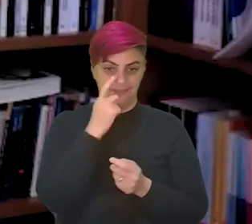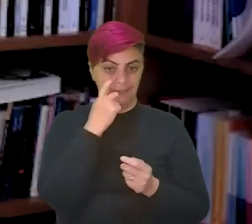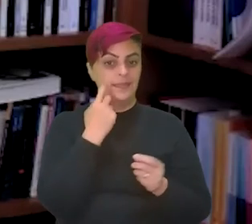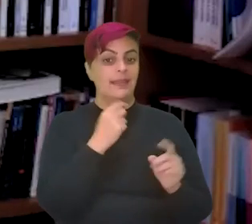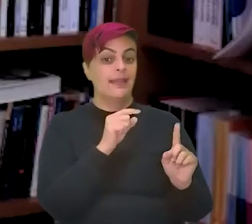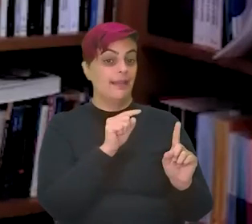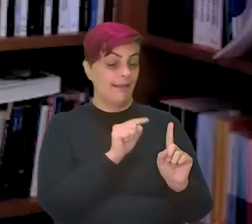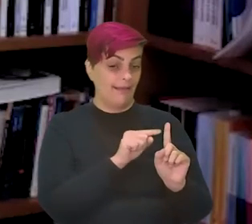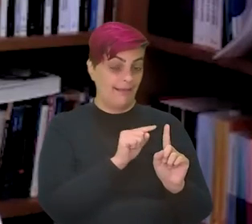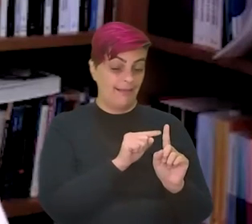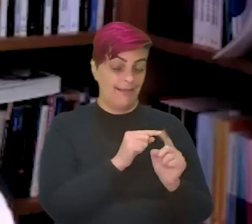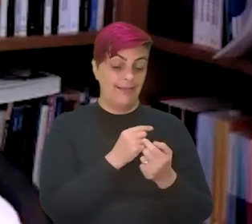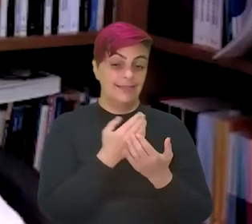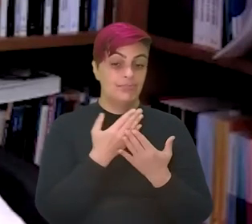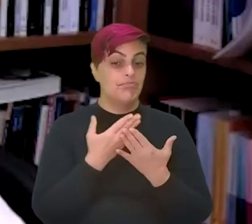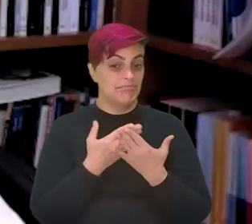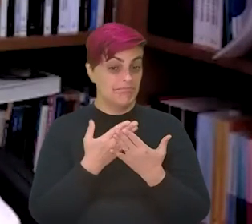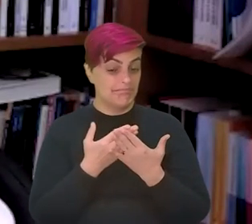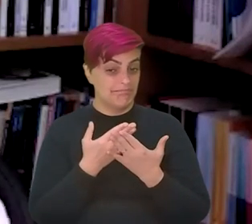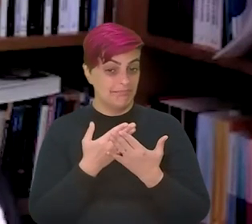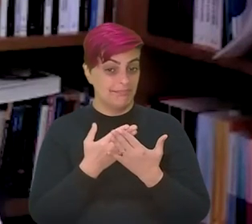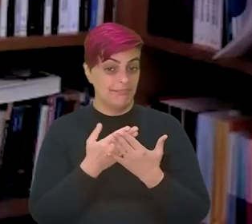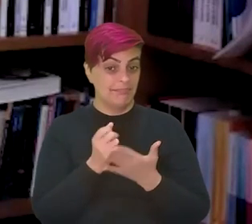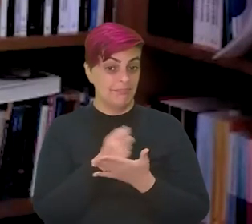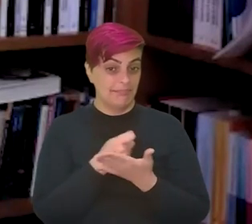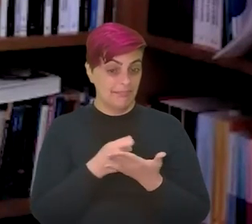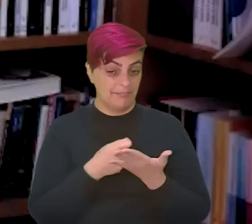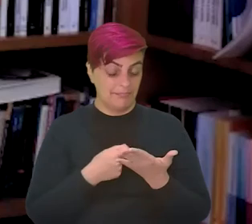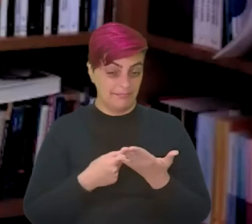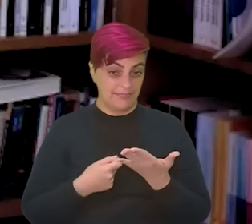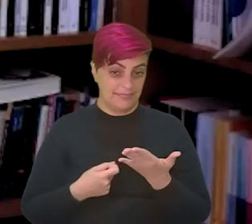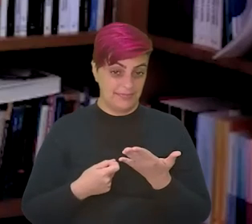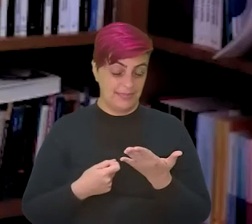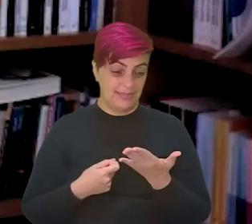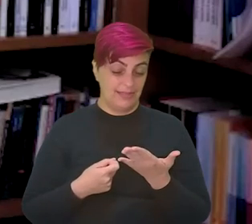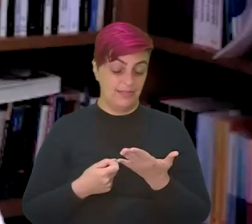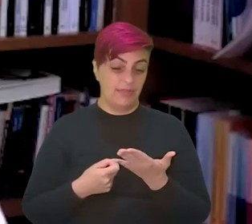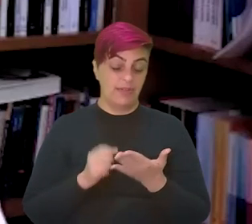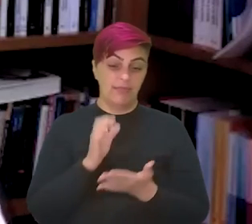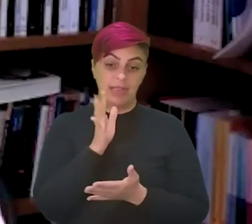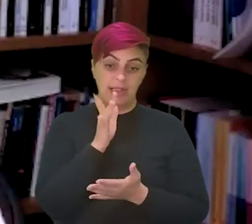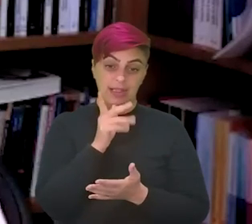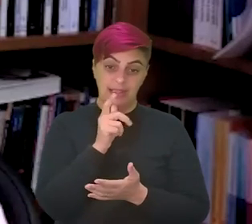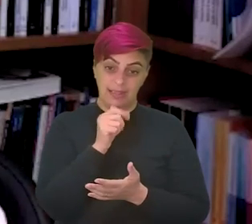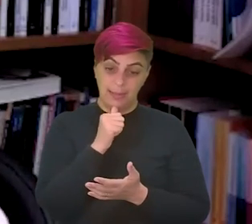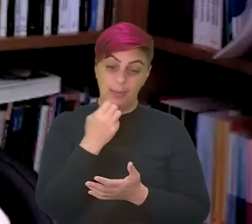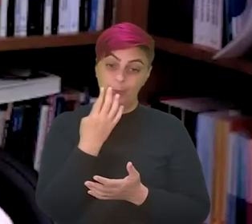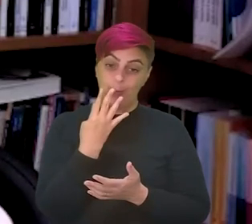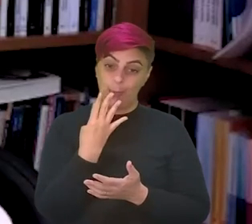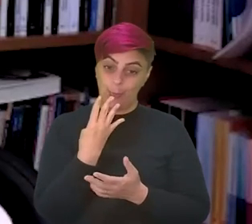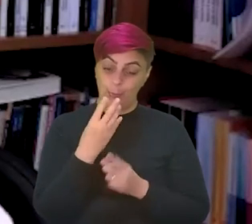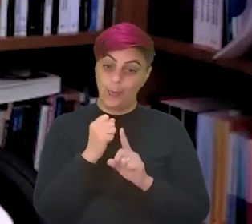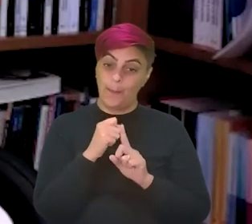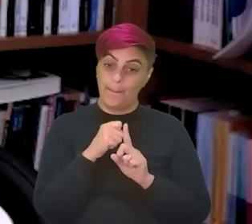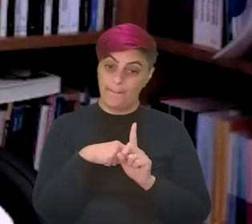E ele escreveu, enfim, curiosamente, ele levou apenas 4 meses para